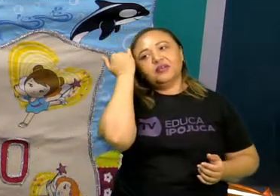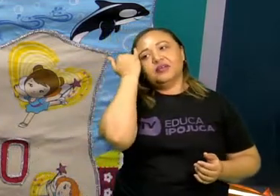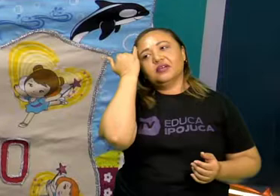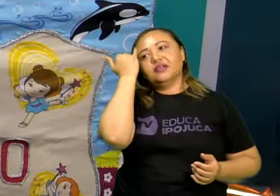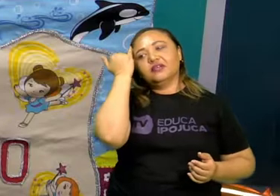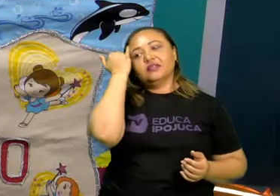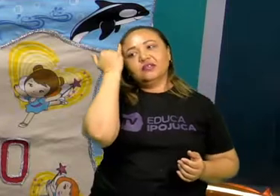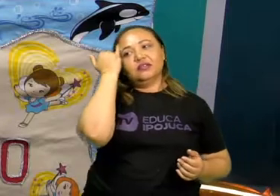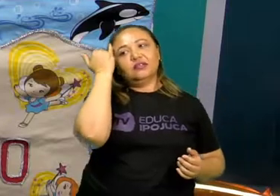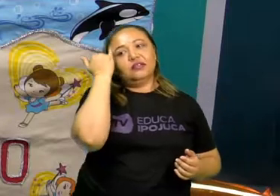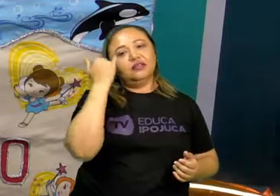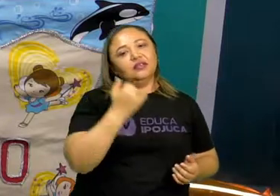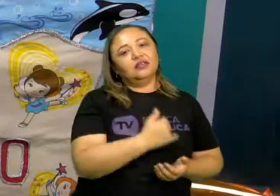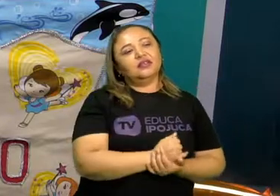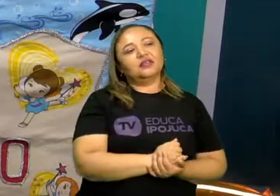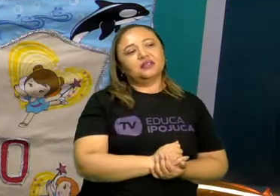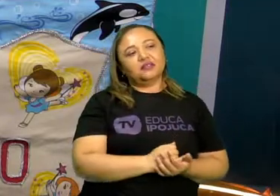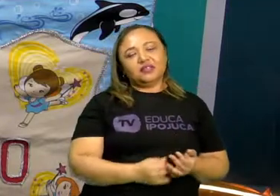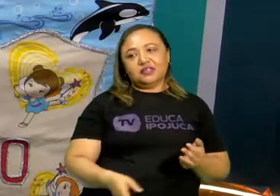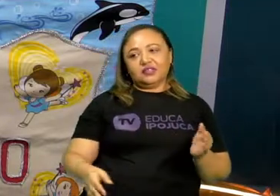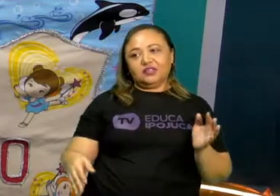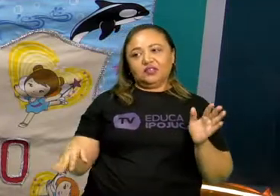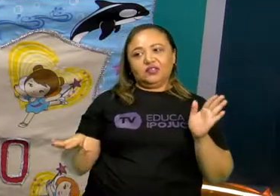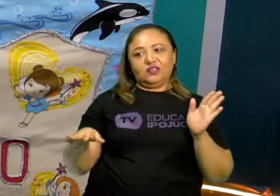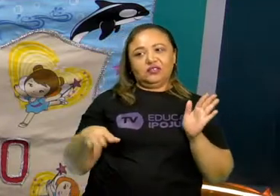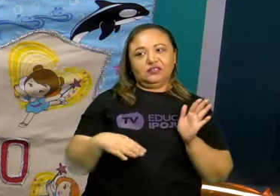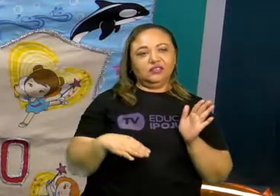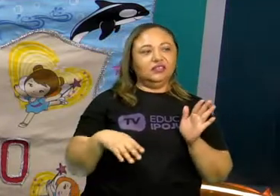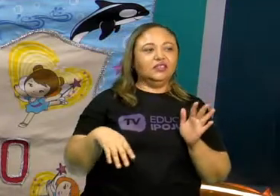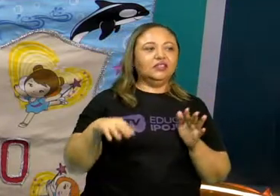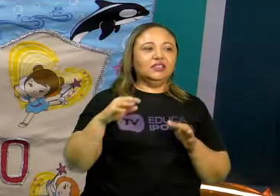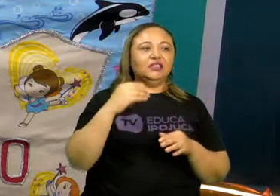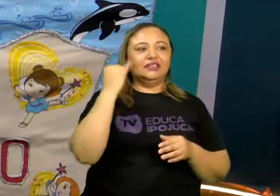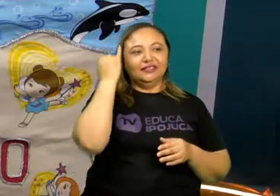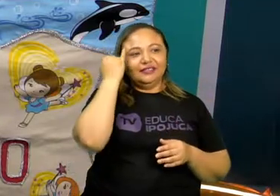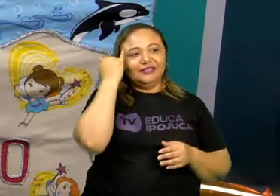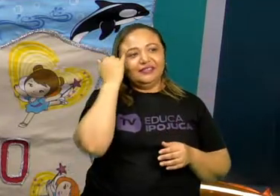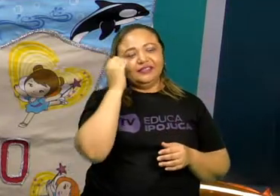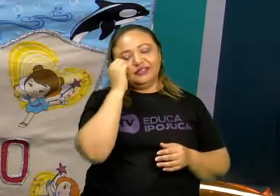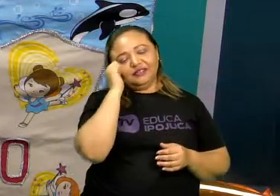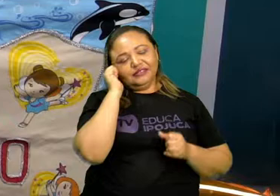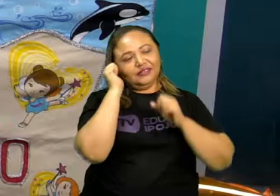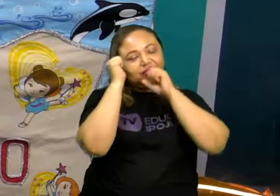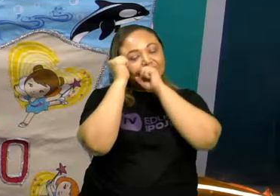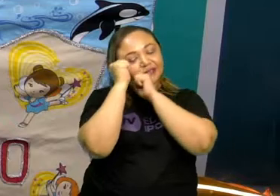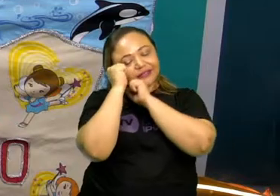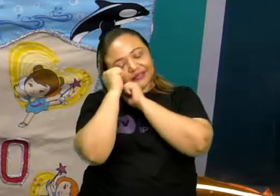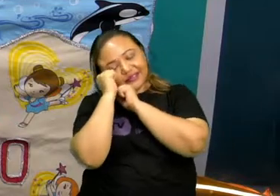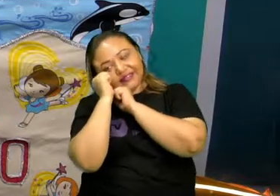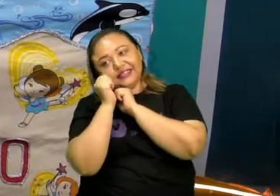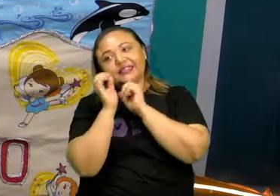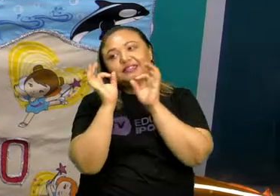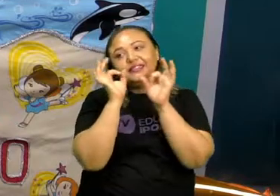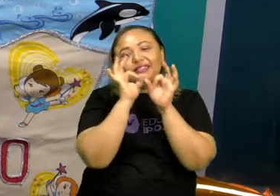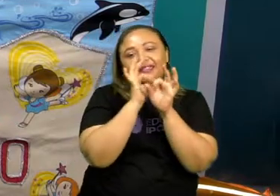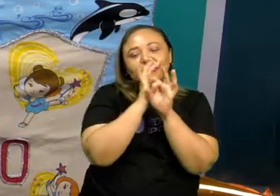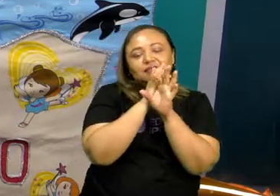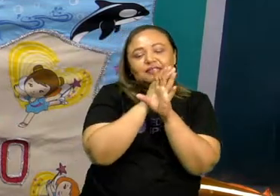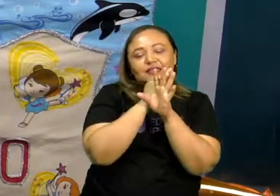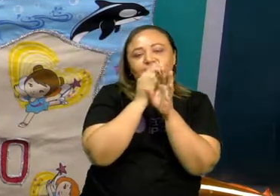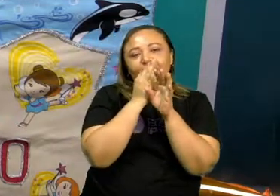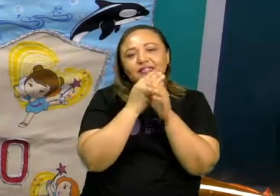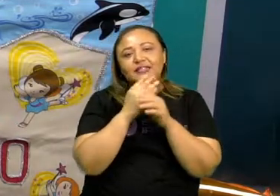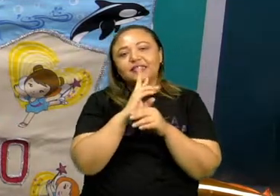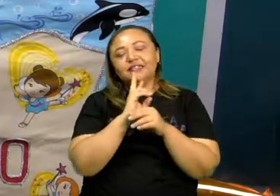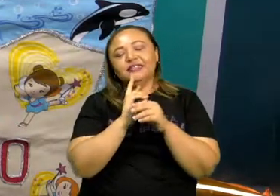é. Quando tia Lê come, só dá vontade de... De quê, Leiturinha? De